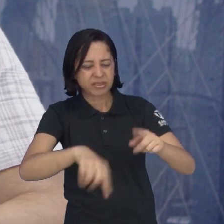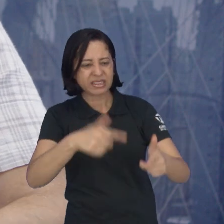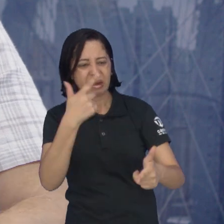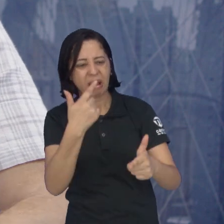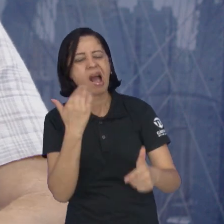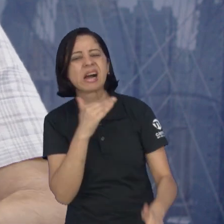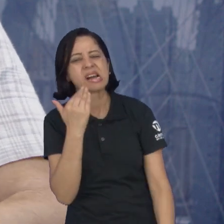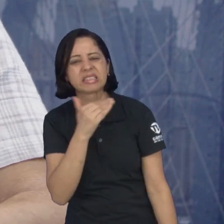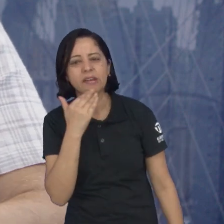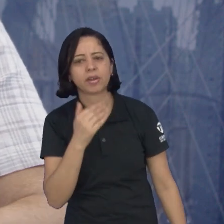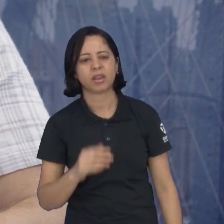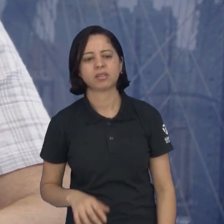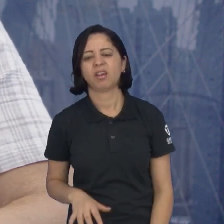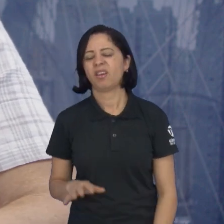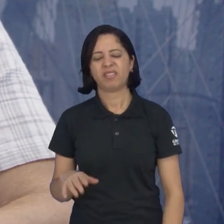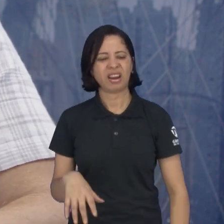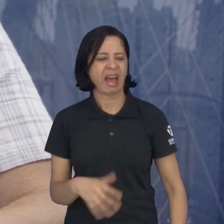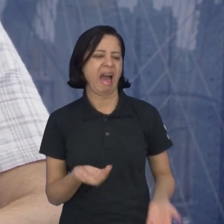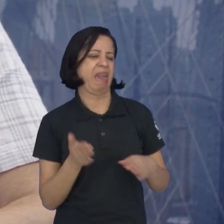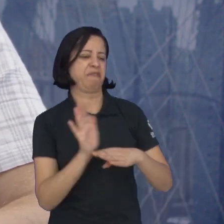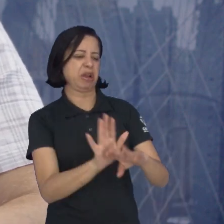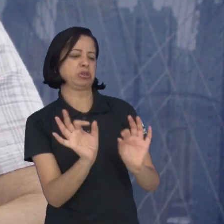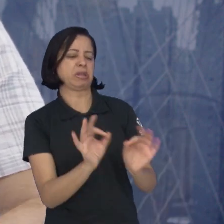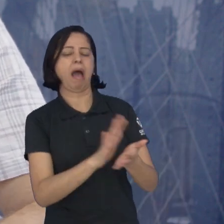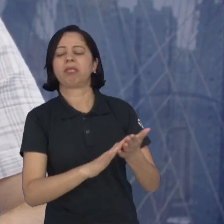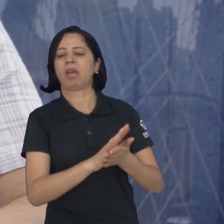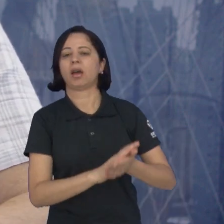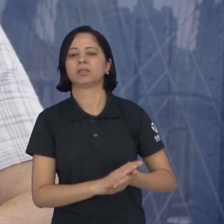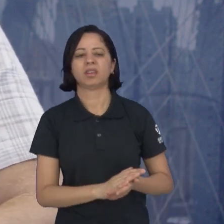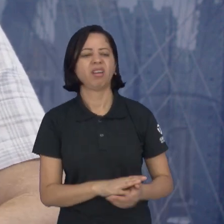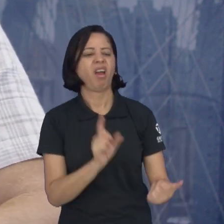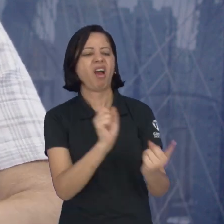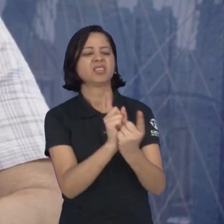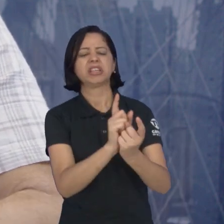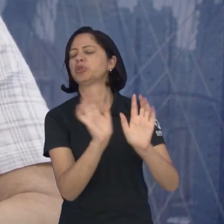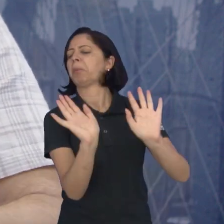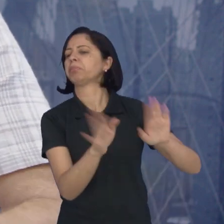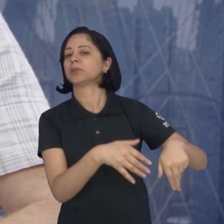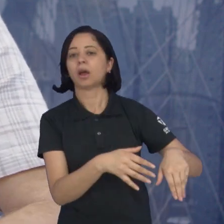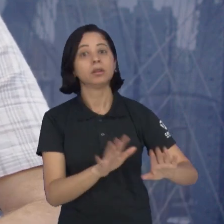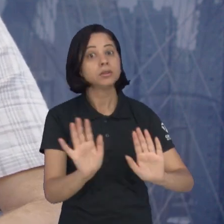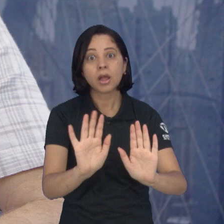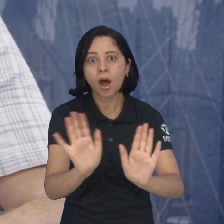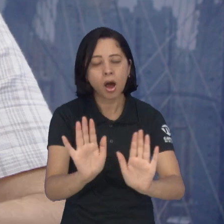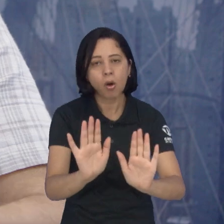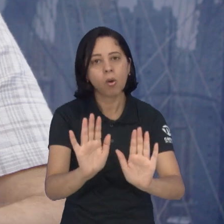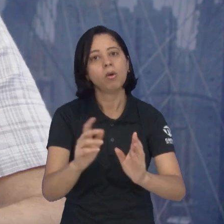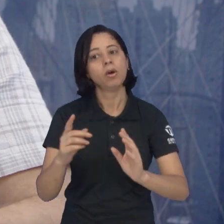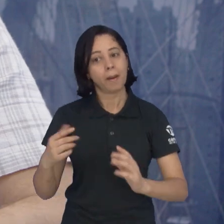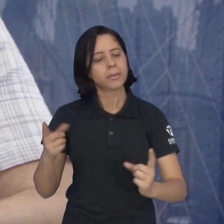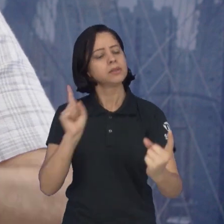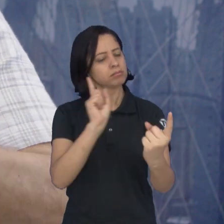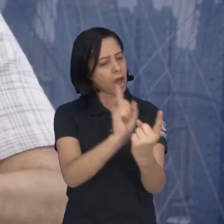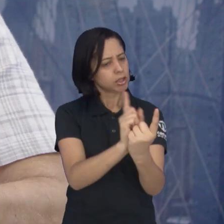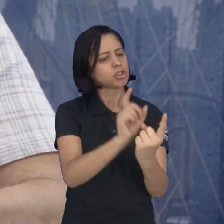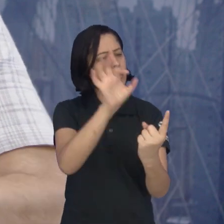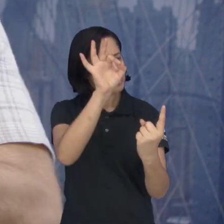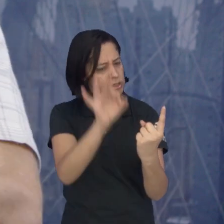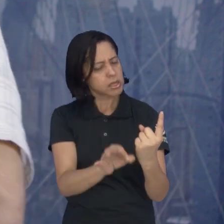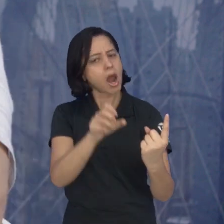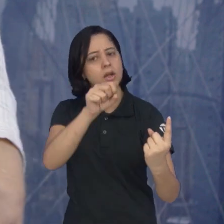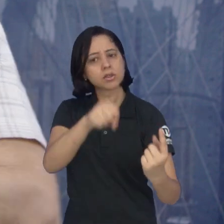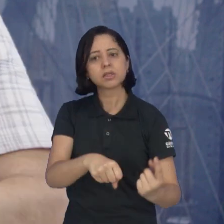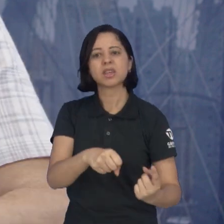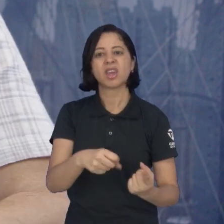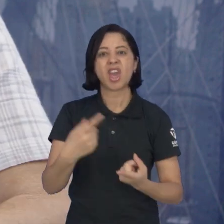aquele negócio, não, eu não quero te ajudar, ou então eu não vou te atender. Quer dizer, isso tudo a gente orienta e tem que ser orientado. Por quê? Senão